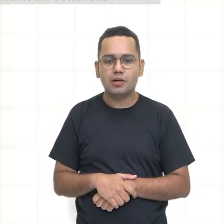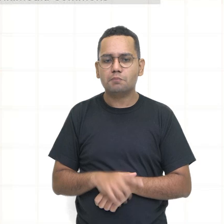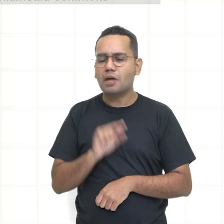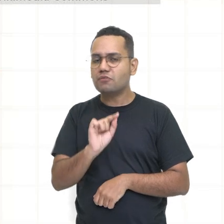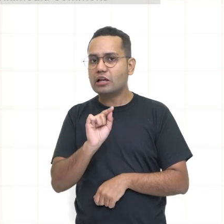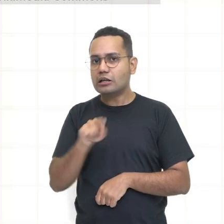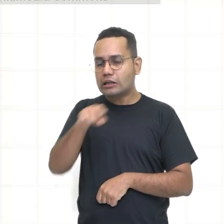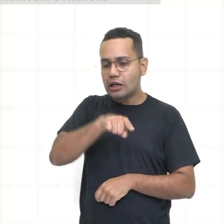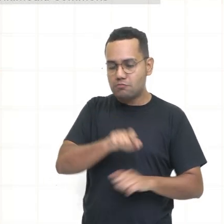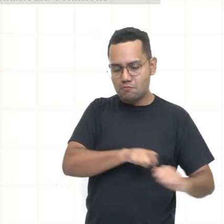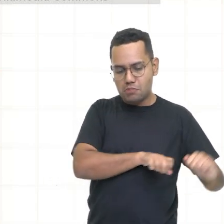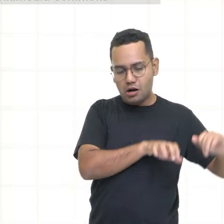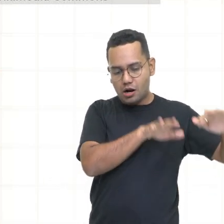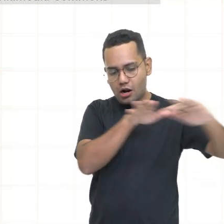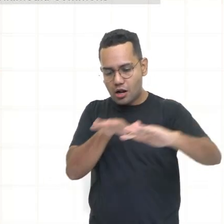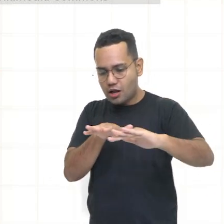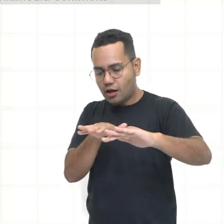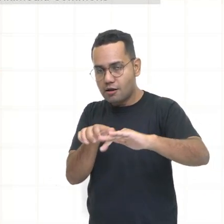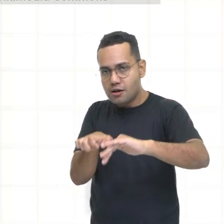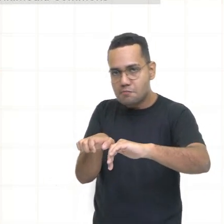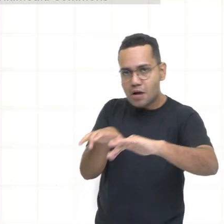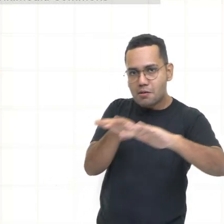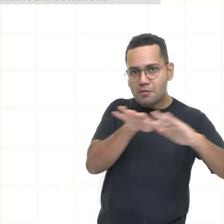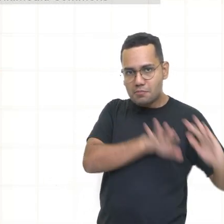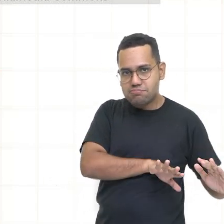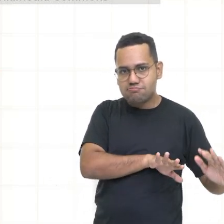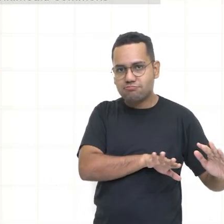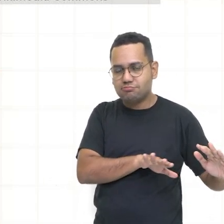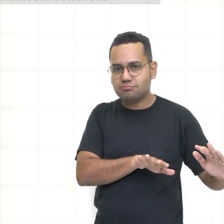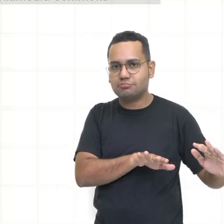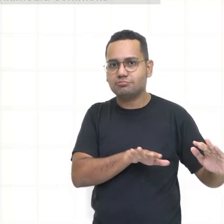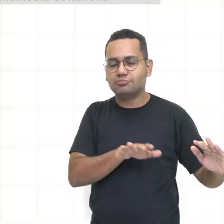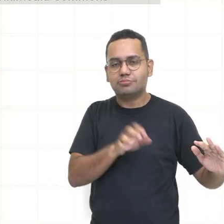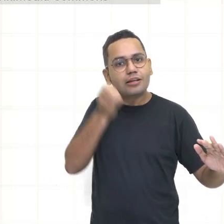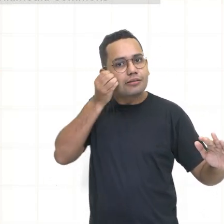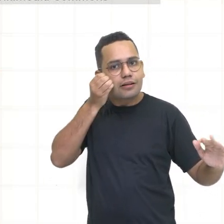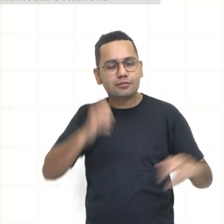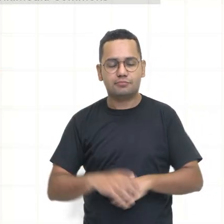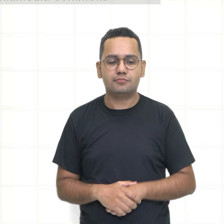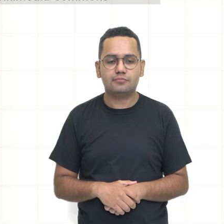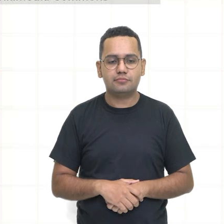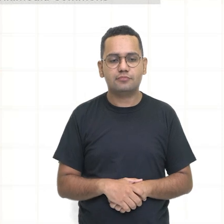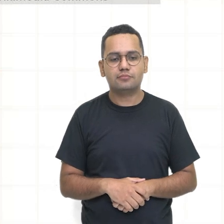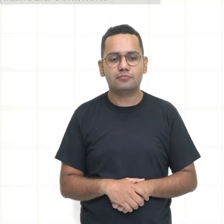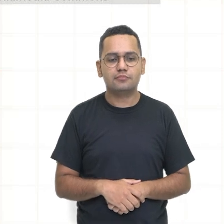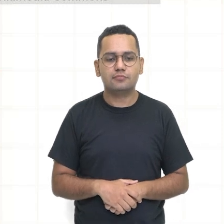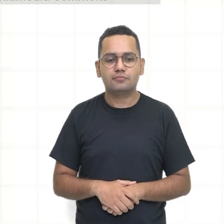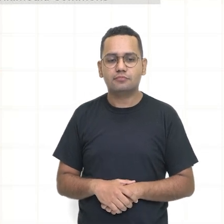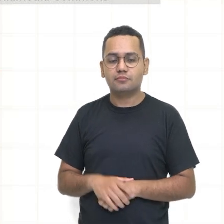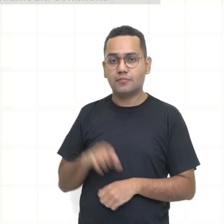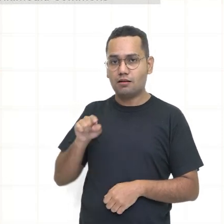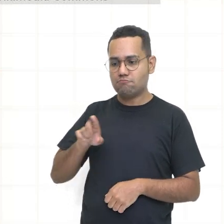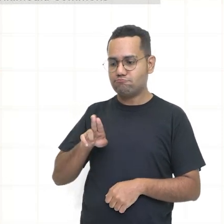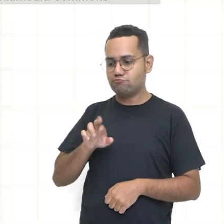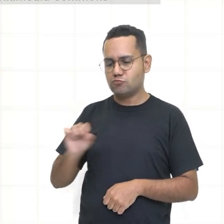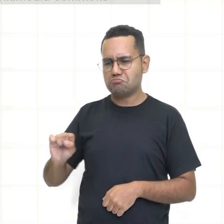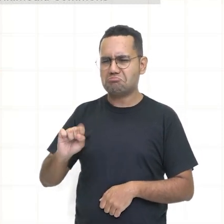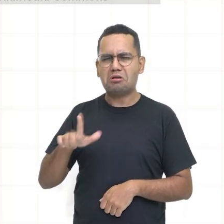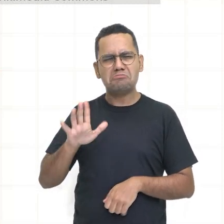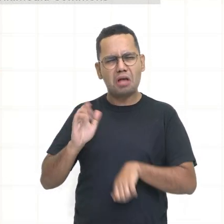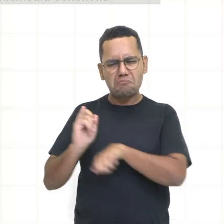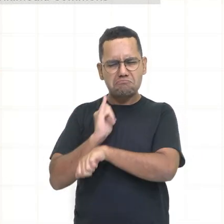alemãs a recuarem. Então, o que aconteceu nessa situação? Os soviéticos esperaram o melhor momento